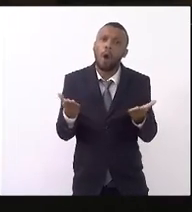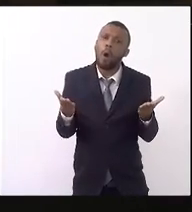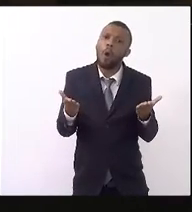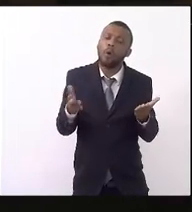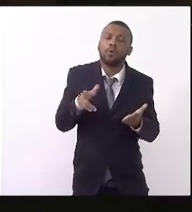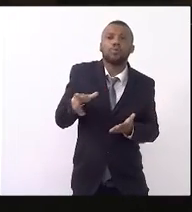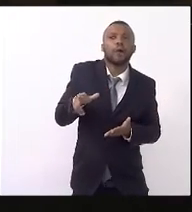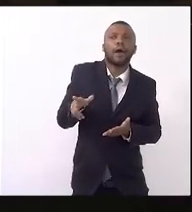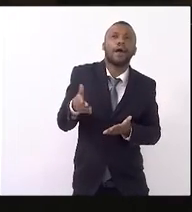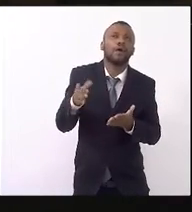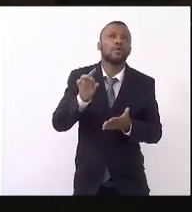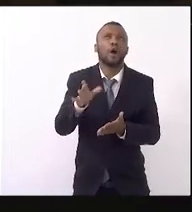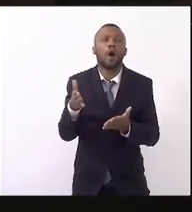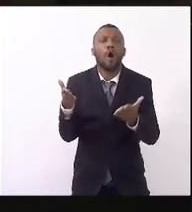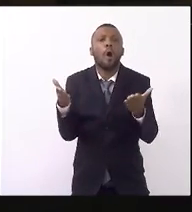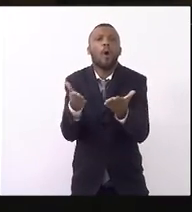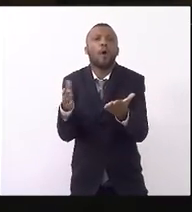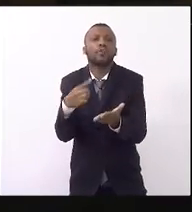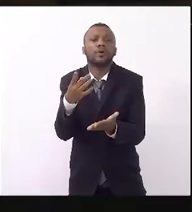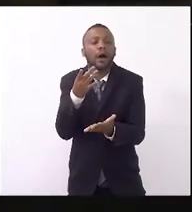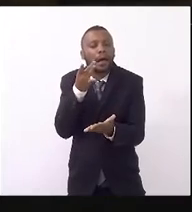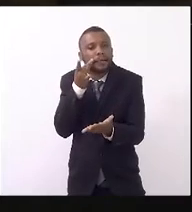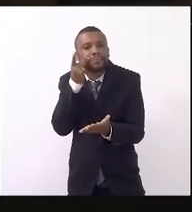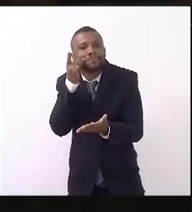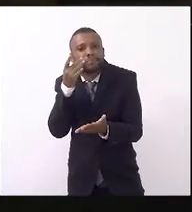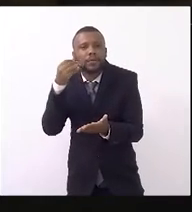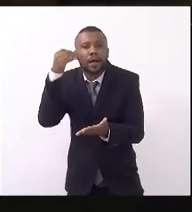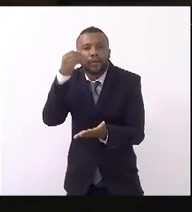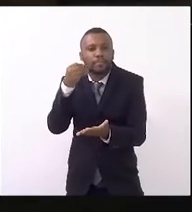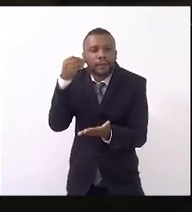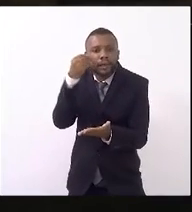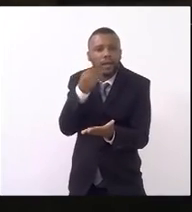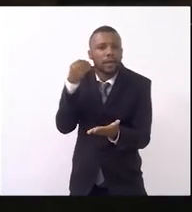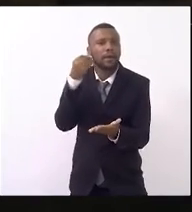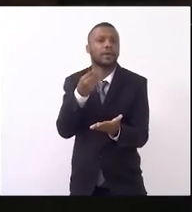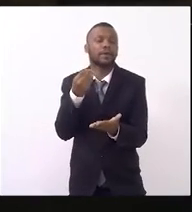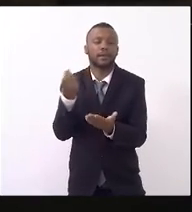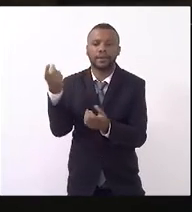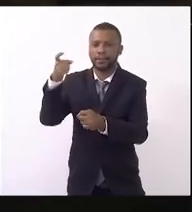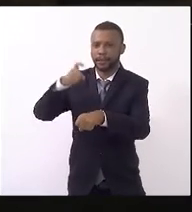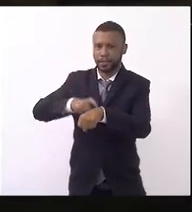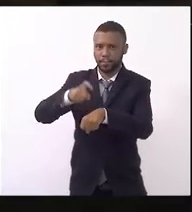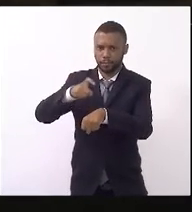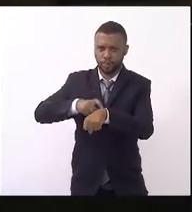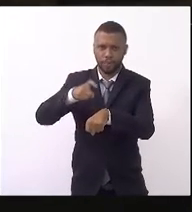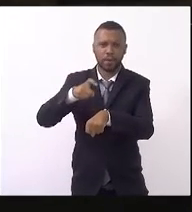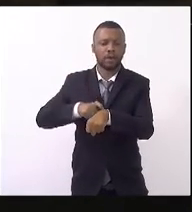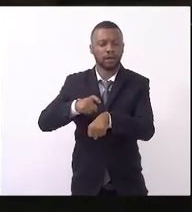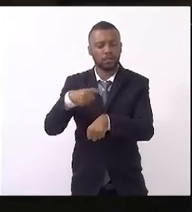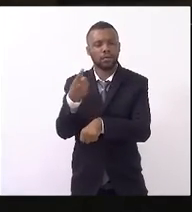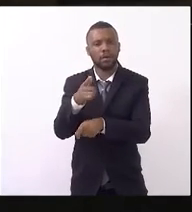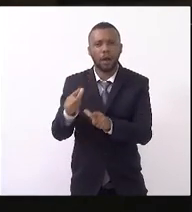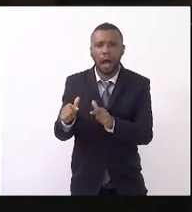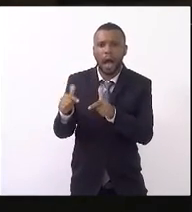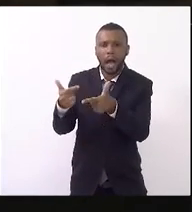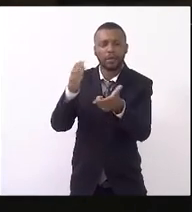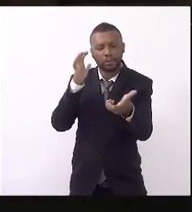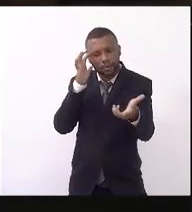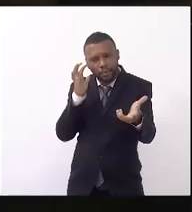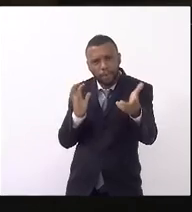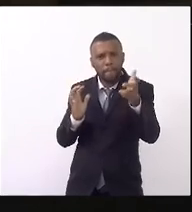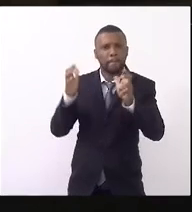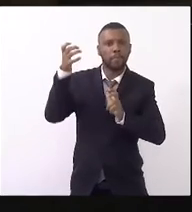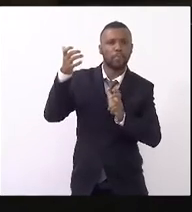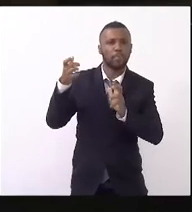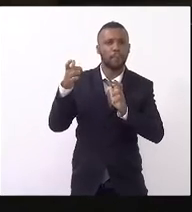nós vivemos e vivenciamos esses momentos, não é, que são reações da natureza,